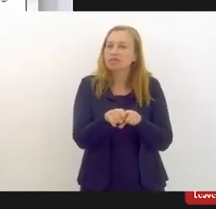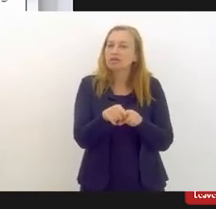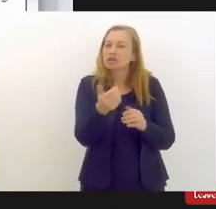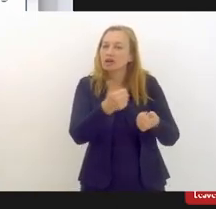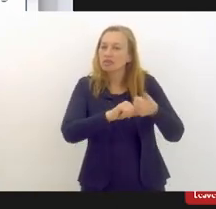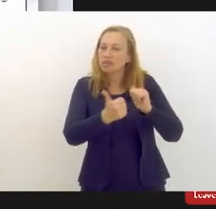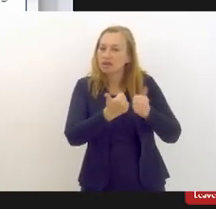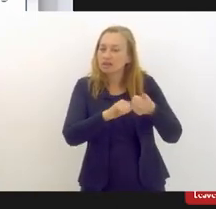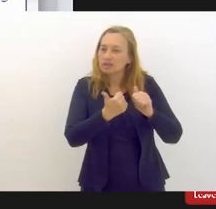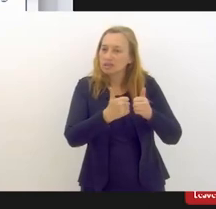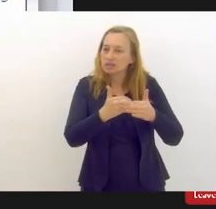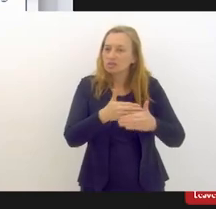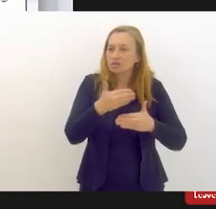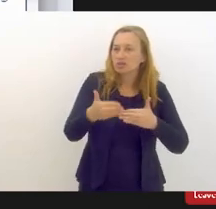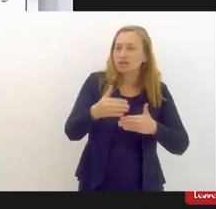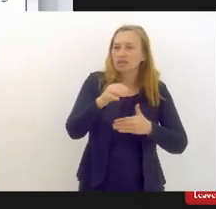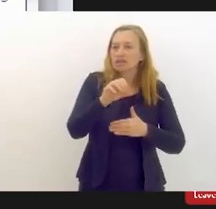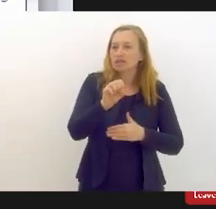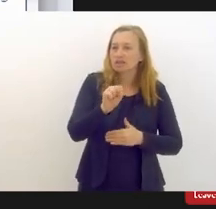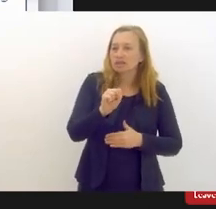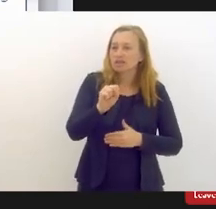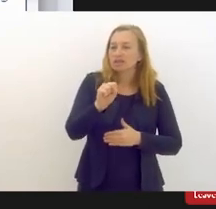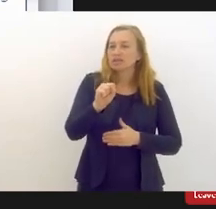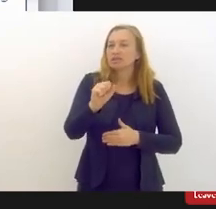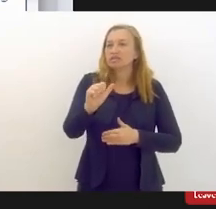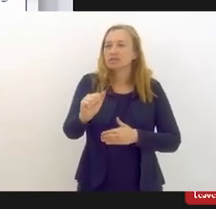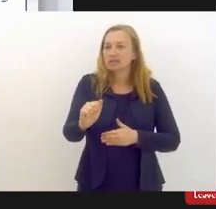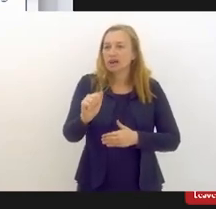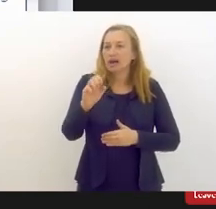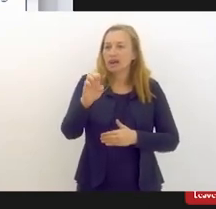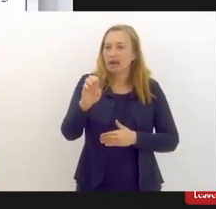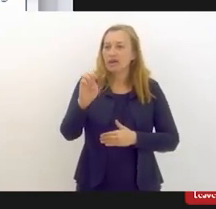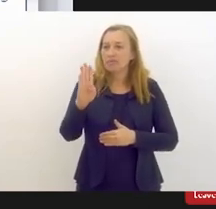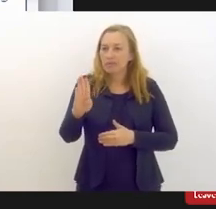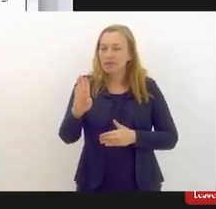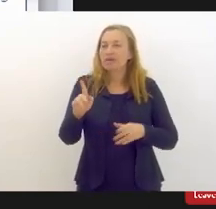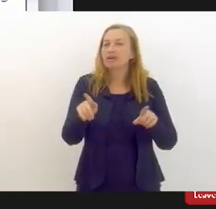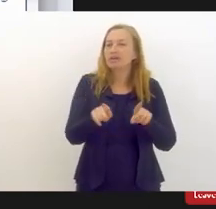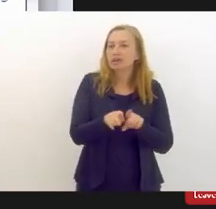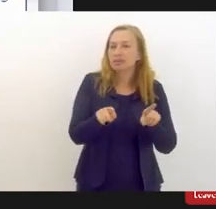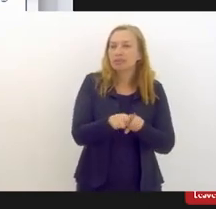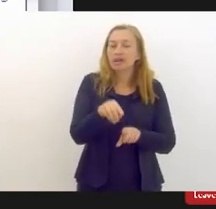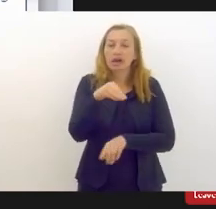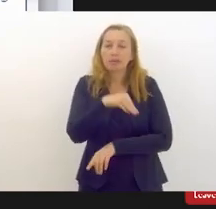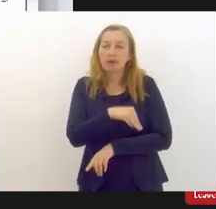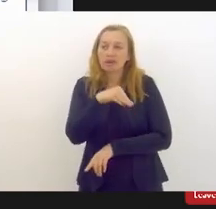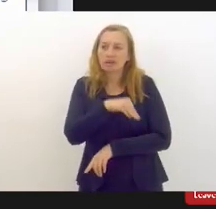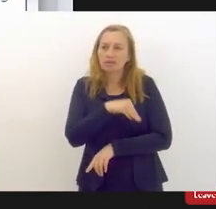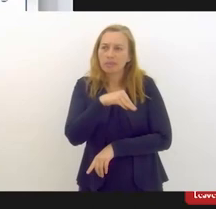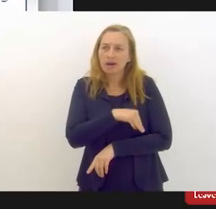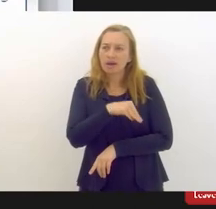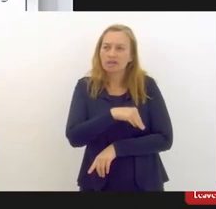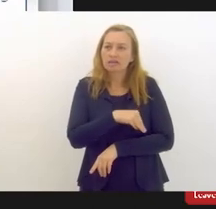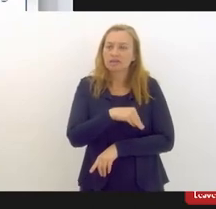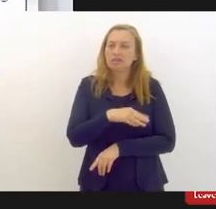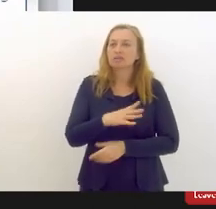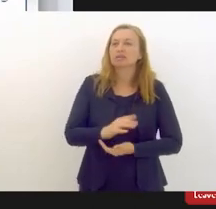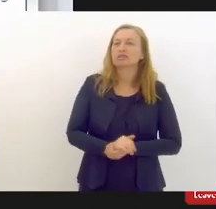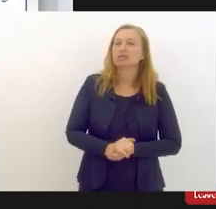avaliação externa e no SAEB, a matemática é ainda, né,